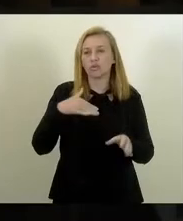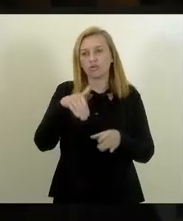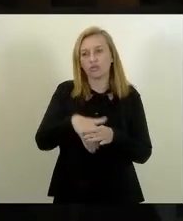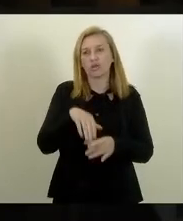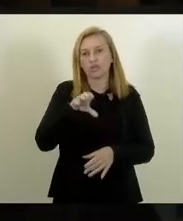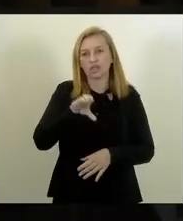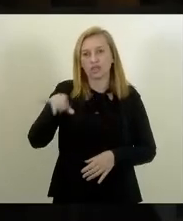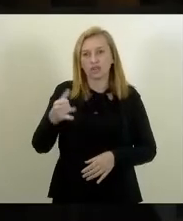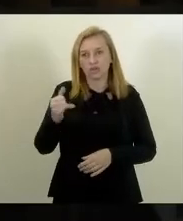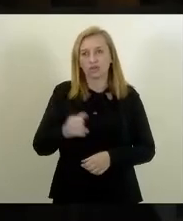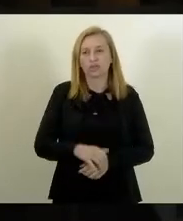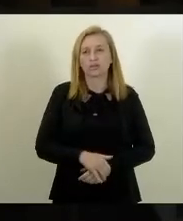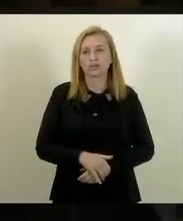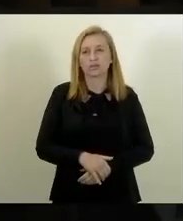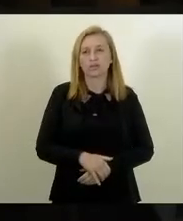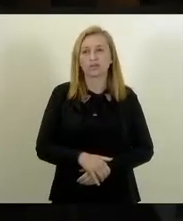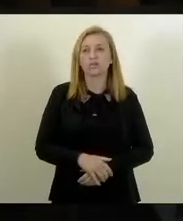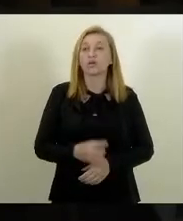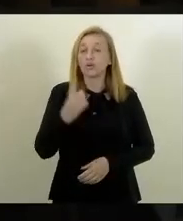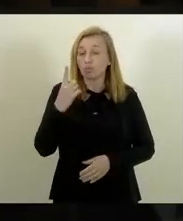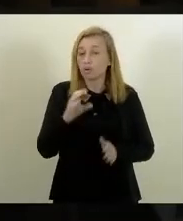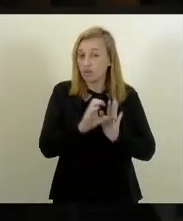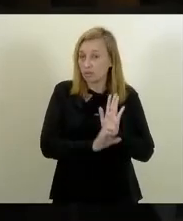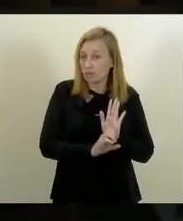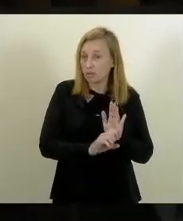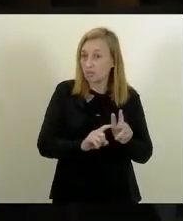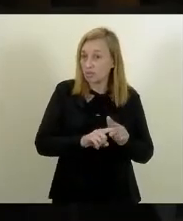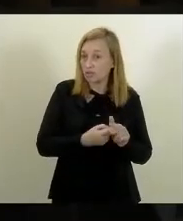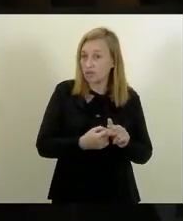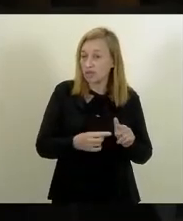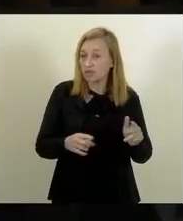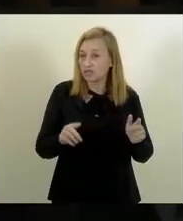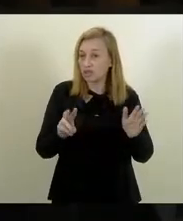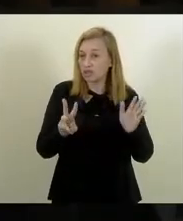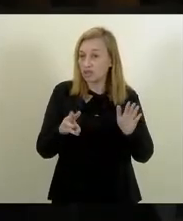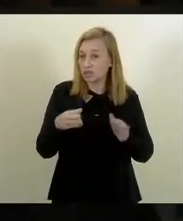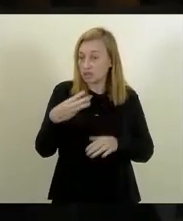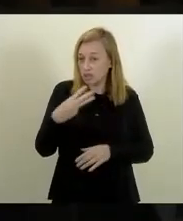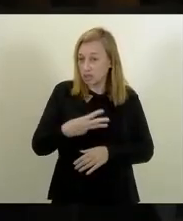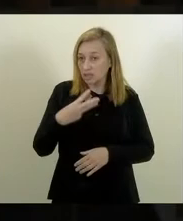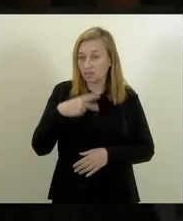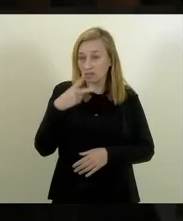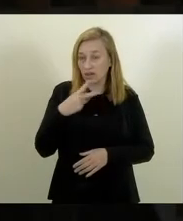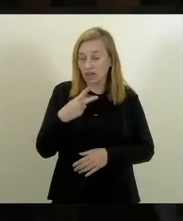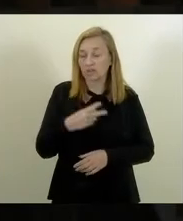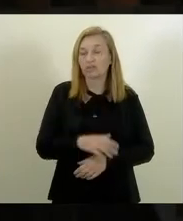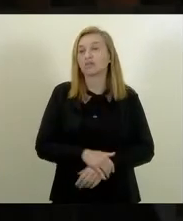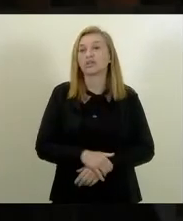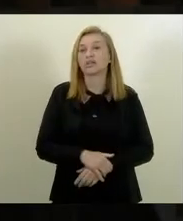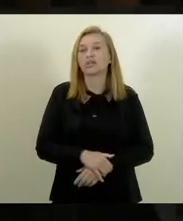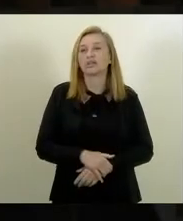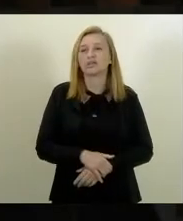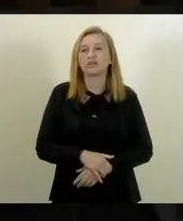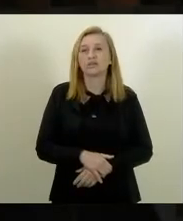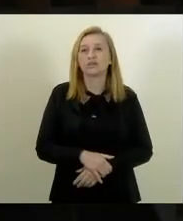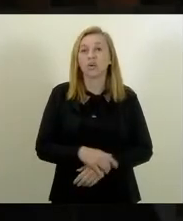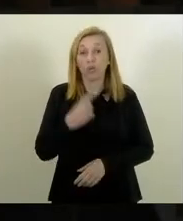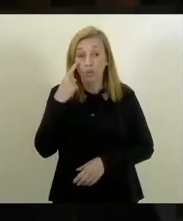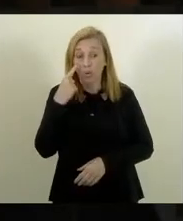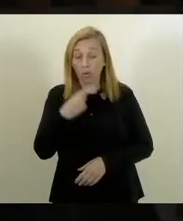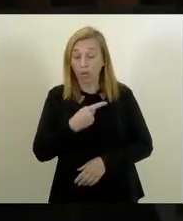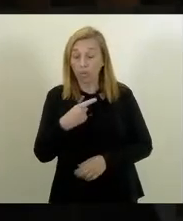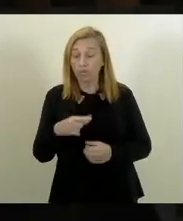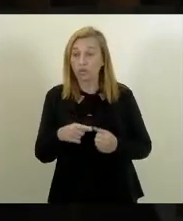CCJ. Uma das emendas, a modificativa 3, diz assim, este é o nosso entendimento, deputado Wellington. Olha o que diz o